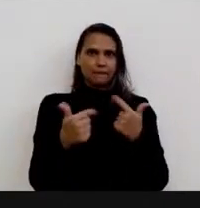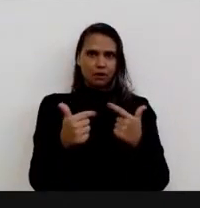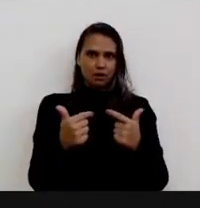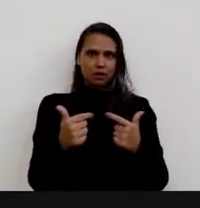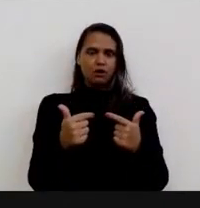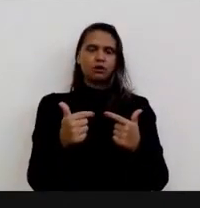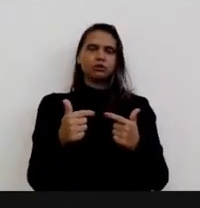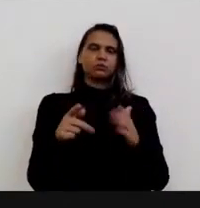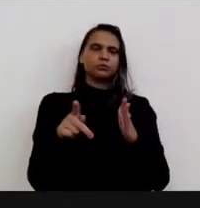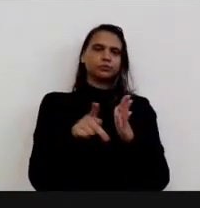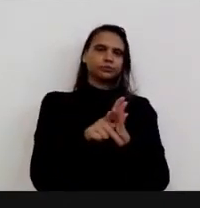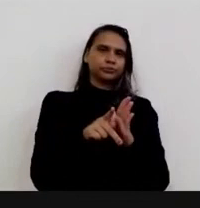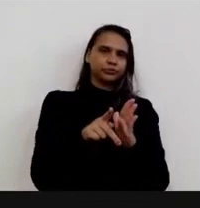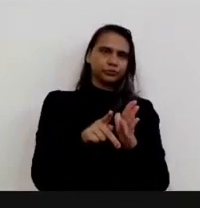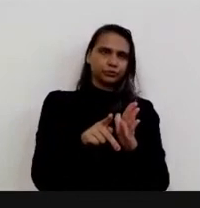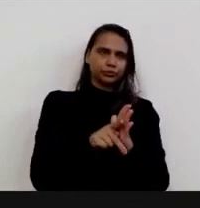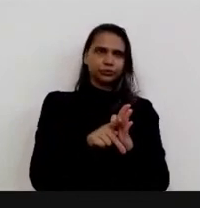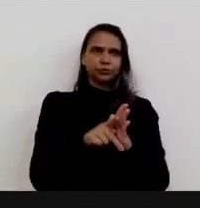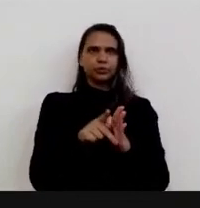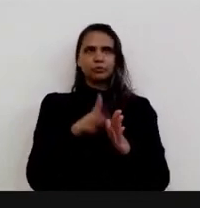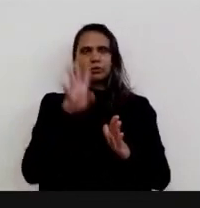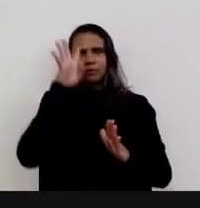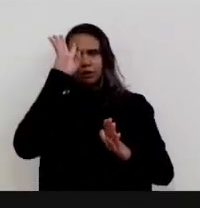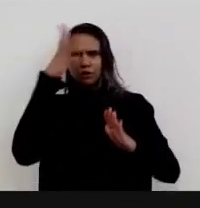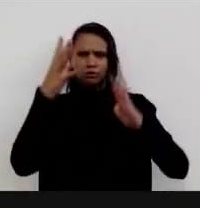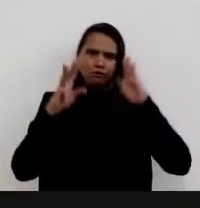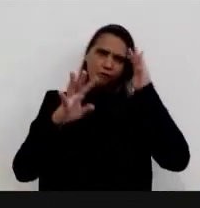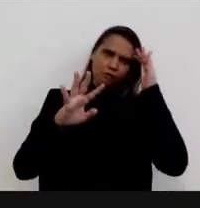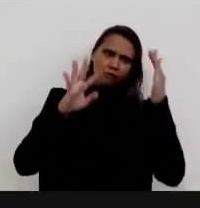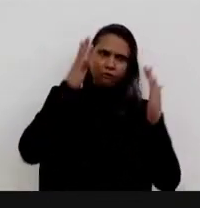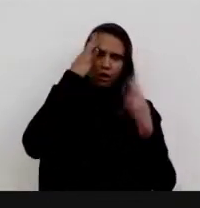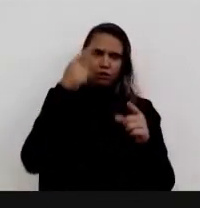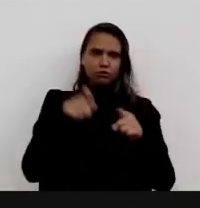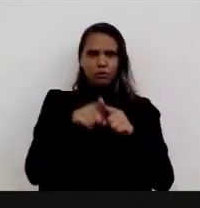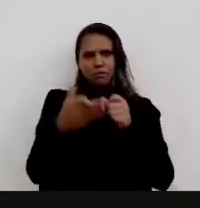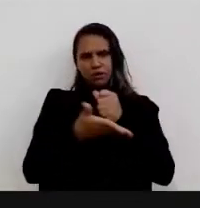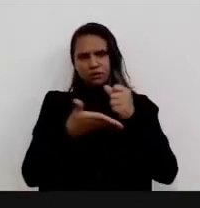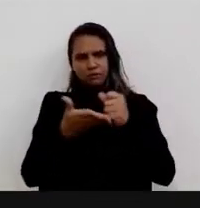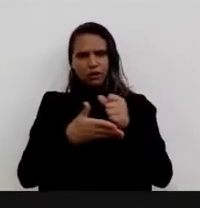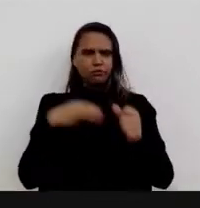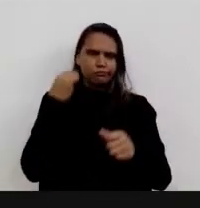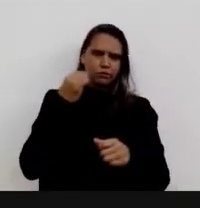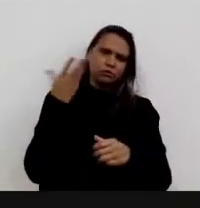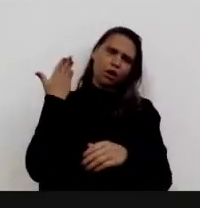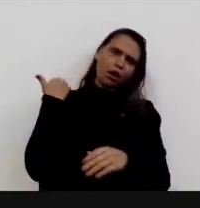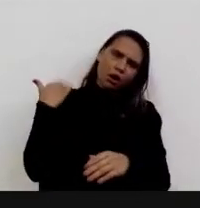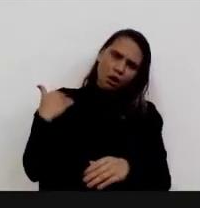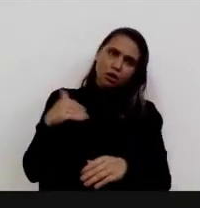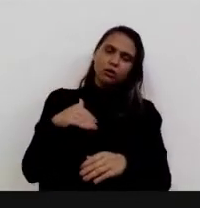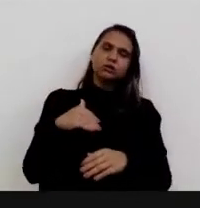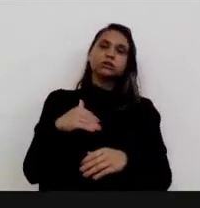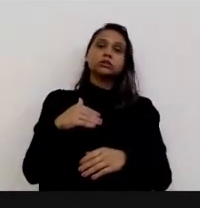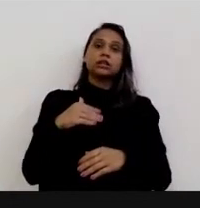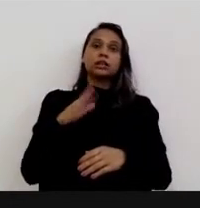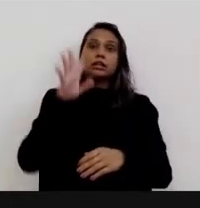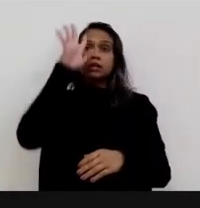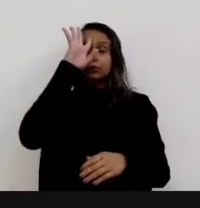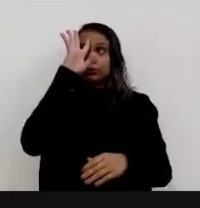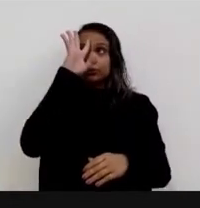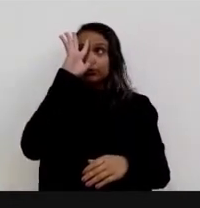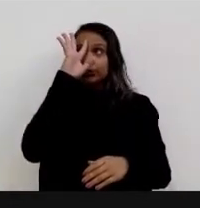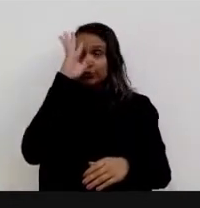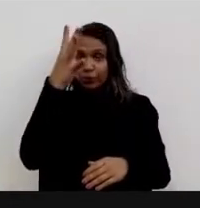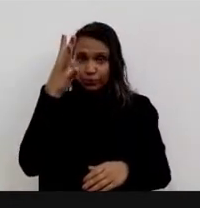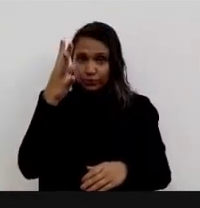que é uma representação gráfica, né, de possíveis soluções a um dado problema, baseado em certas condições, são um processo recursivo, né, e as soluções elas estão lá